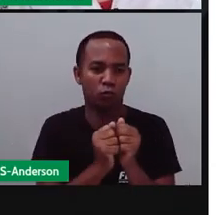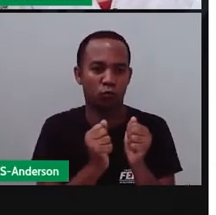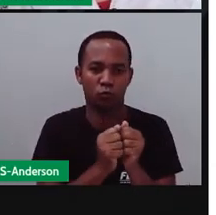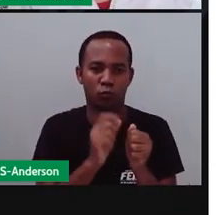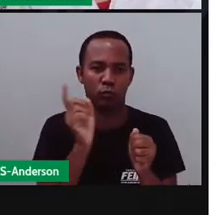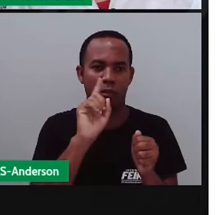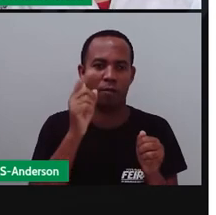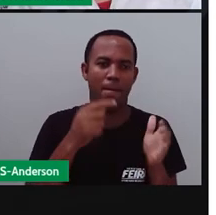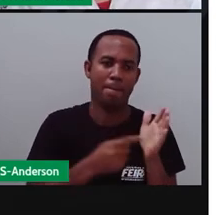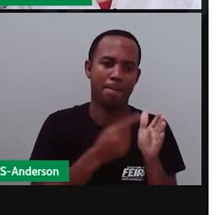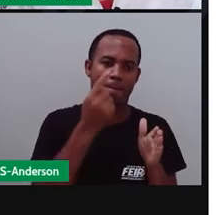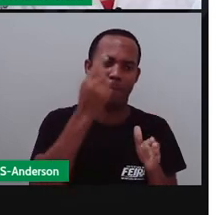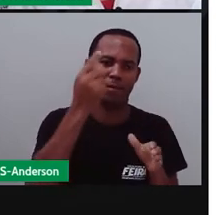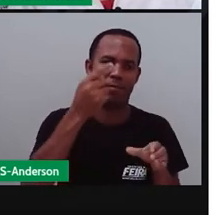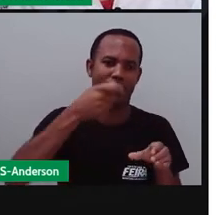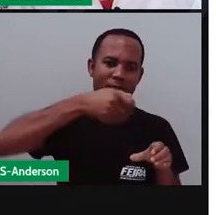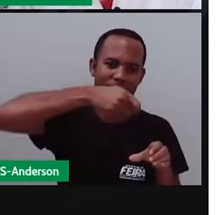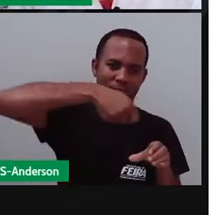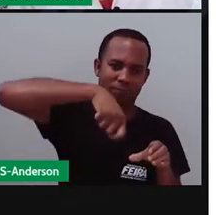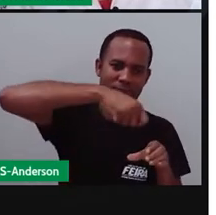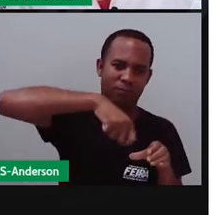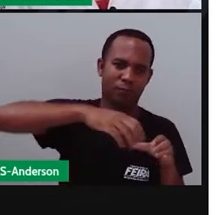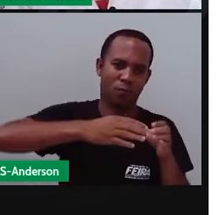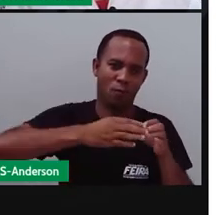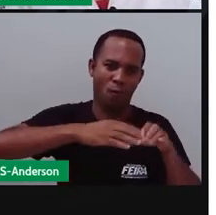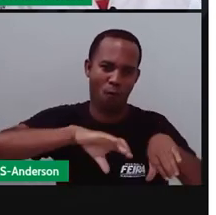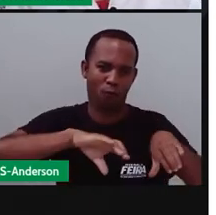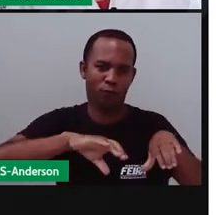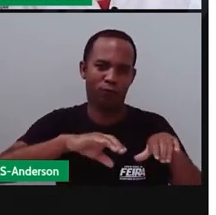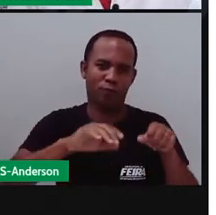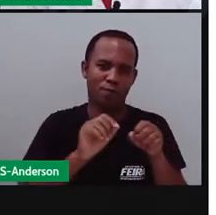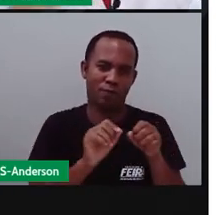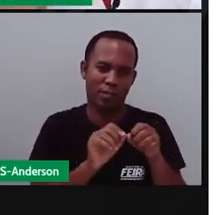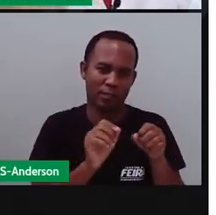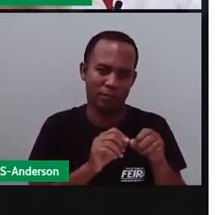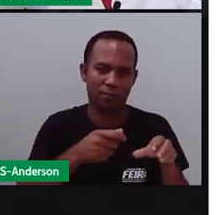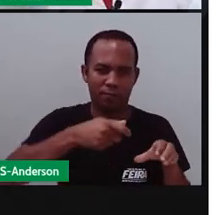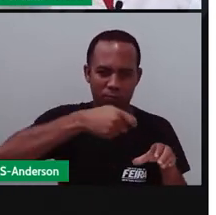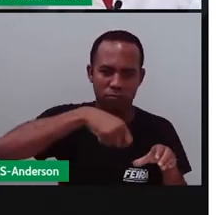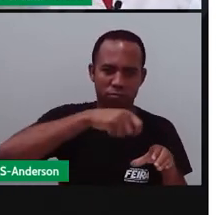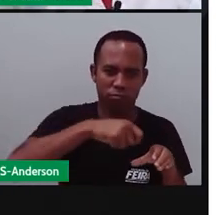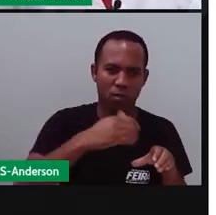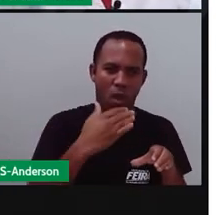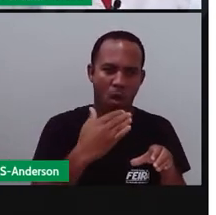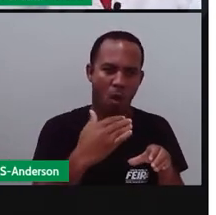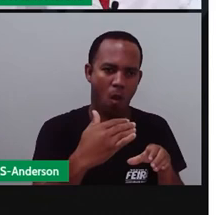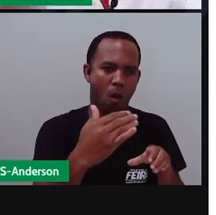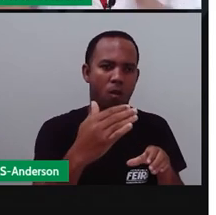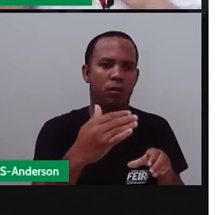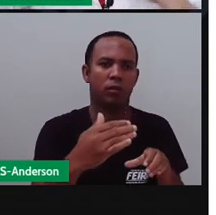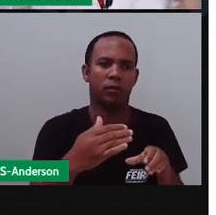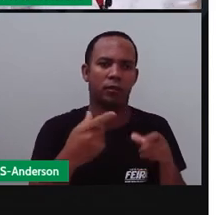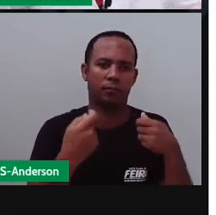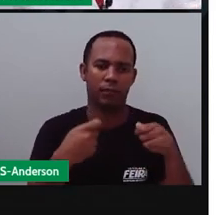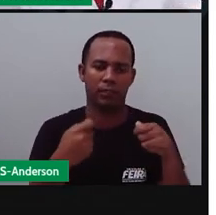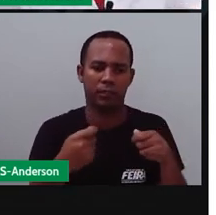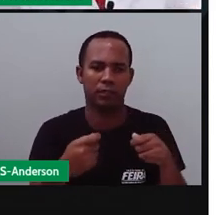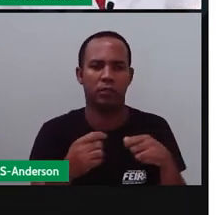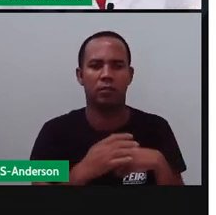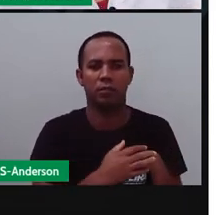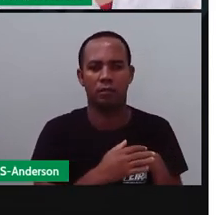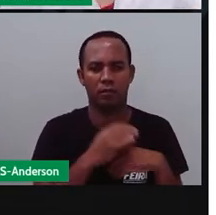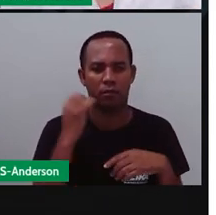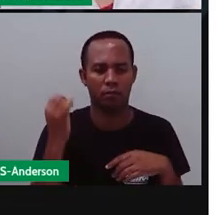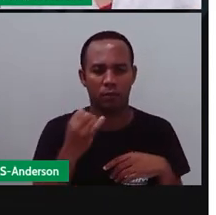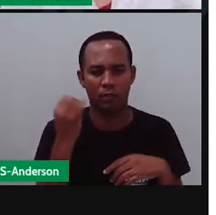os ovos, porque a receita vai dar errada. Então, dentro do modo de preparo também existe o quê? Uma ordem cronológica, uma ordem de tempo para